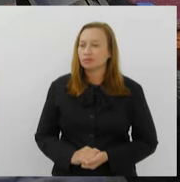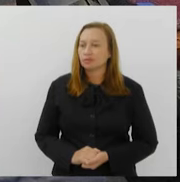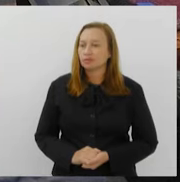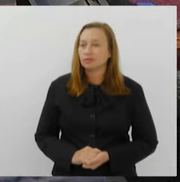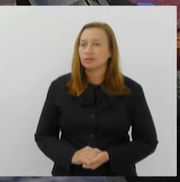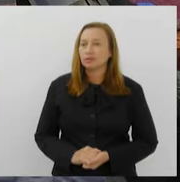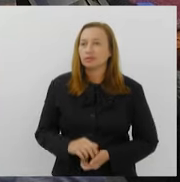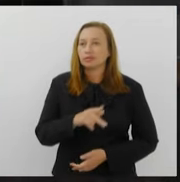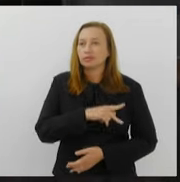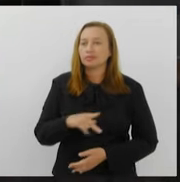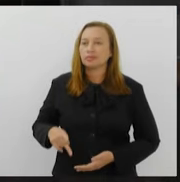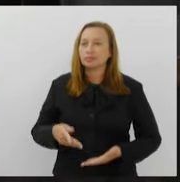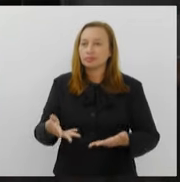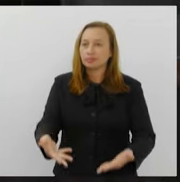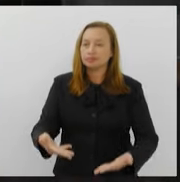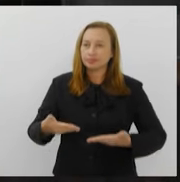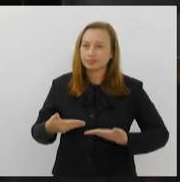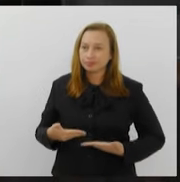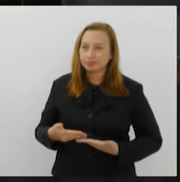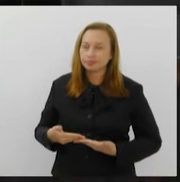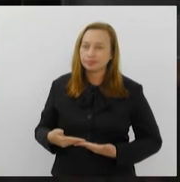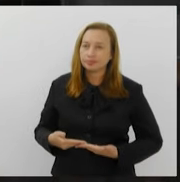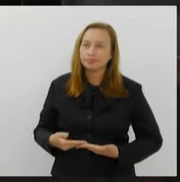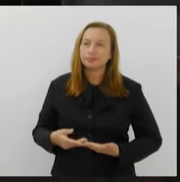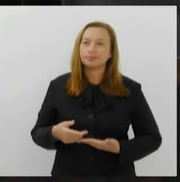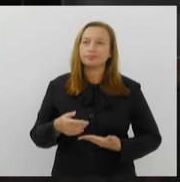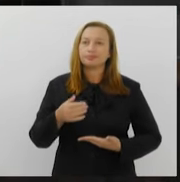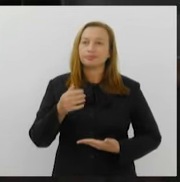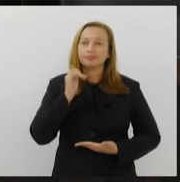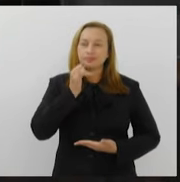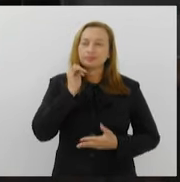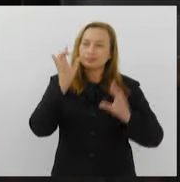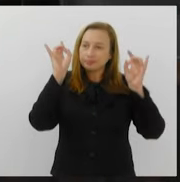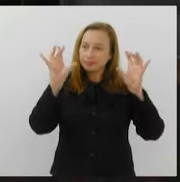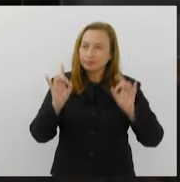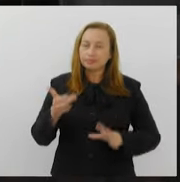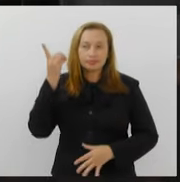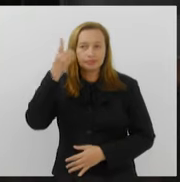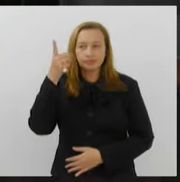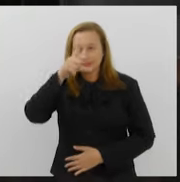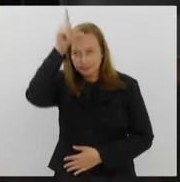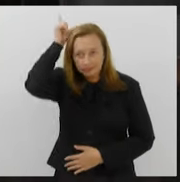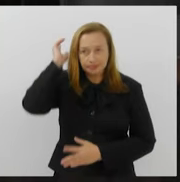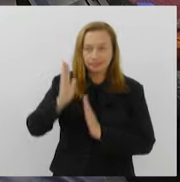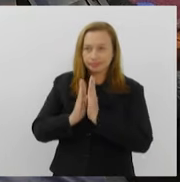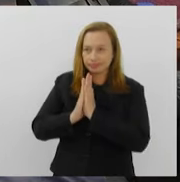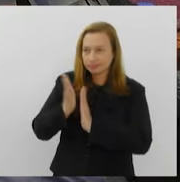A presidência designa o relator especial, deputado Luiz Paulo, por favor.